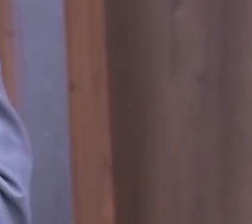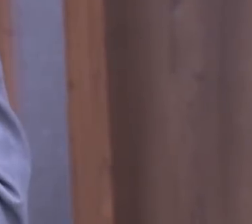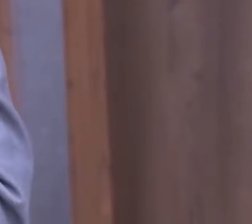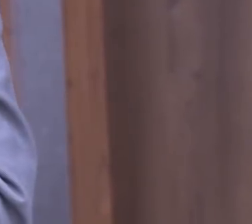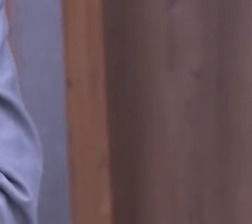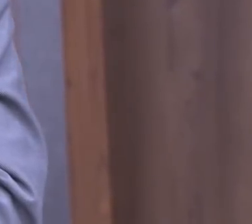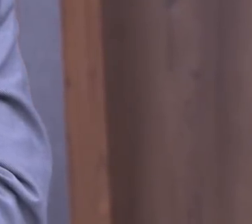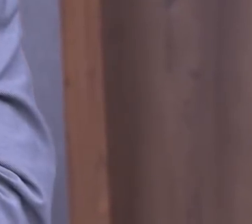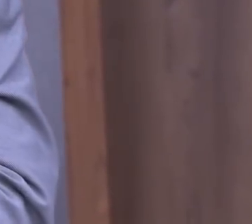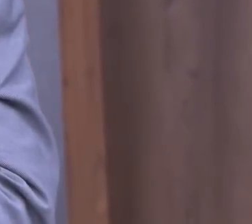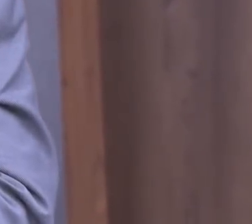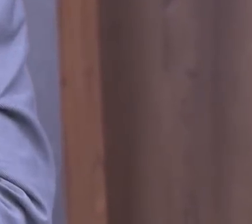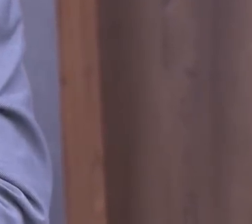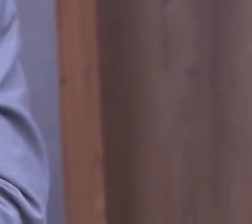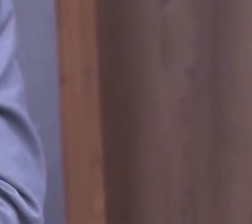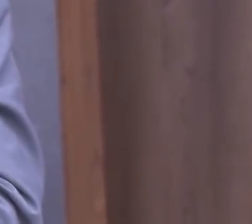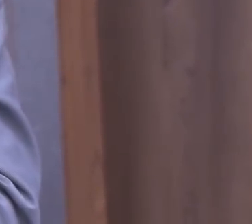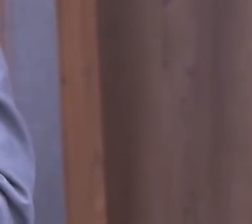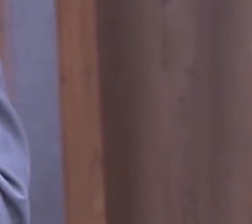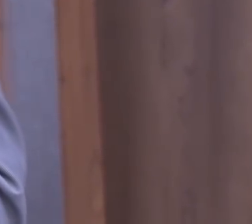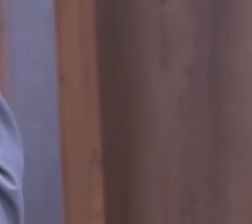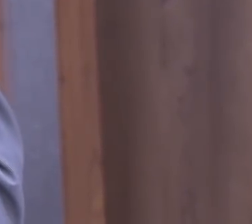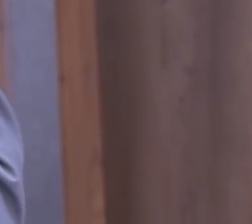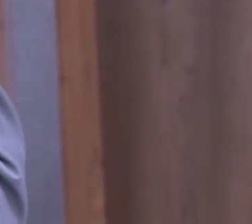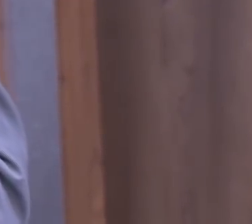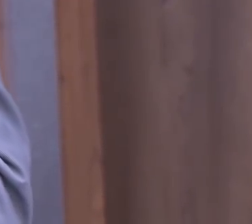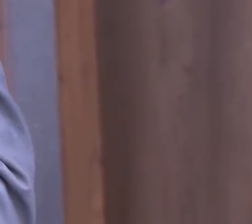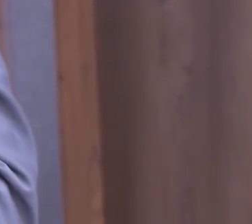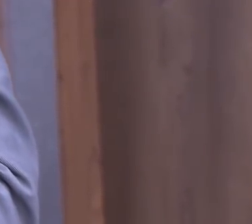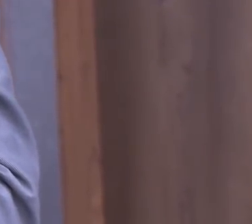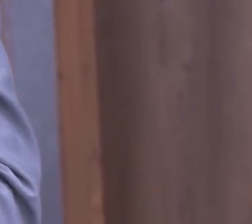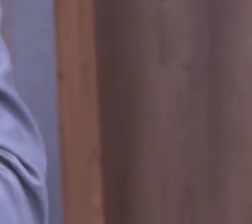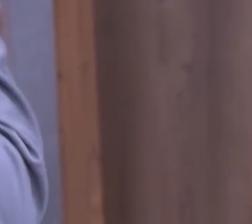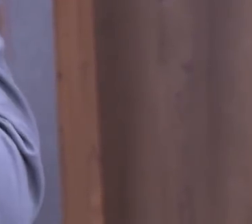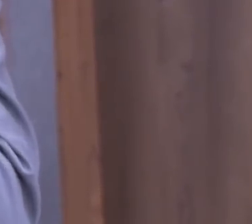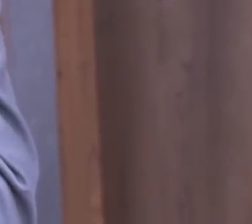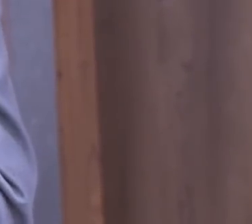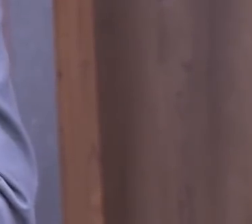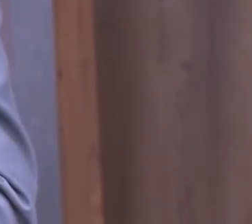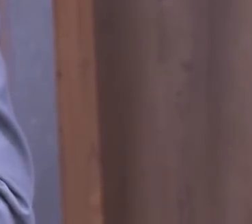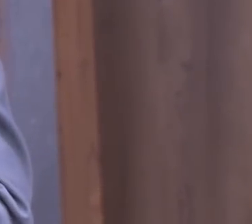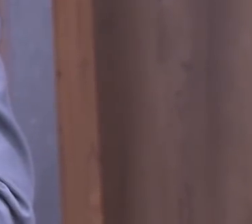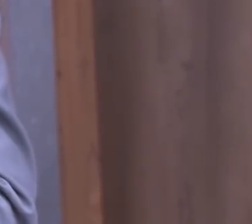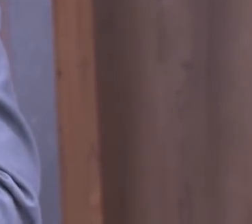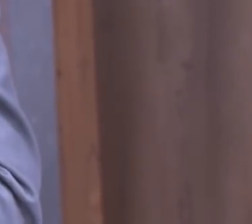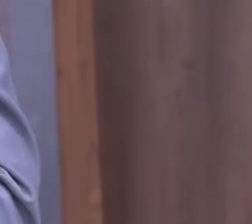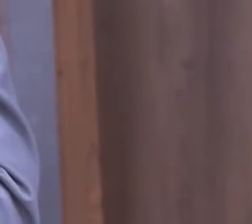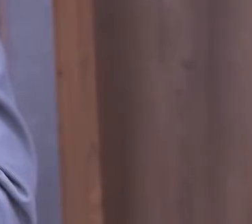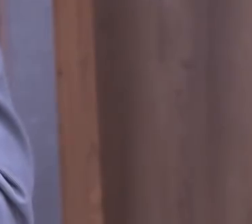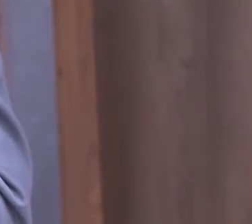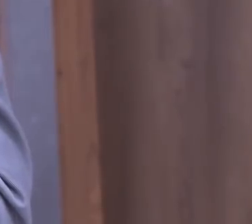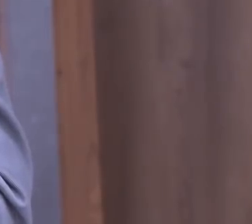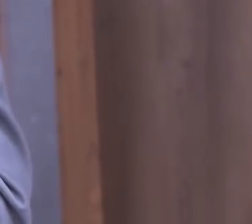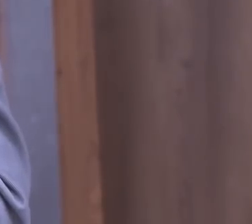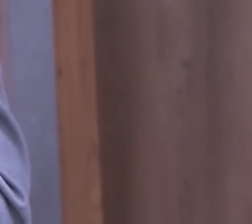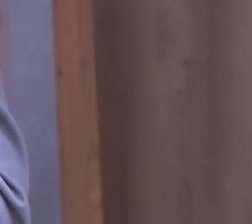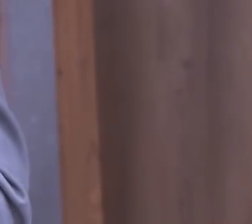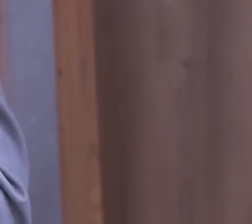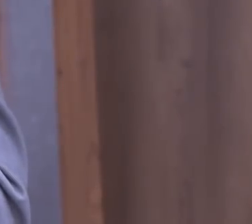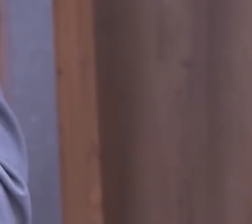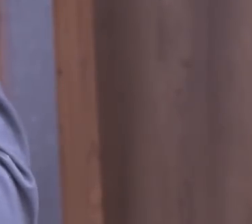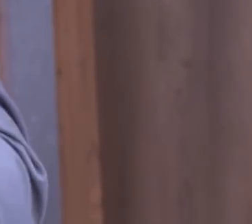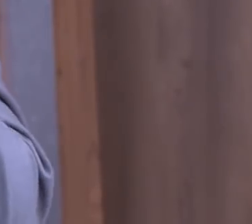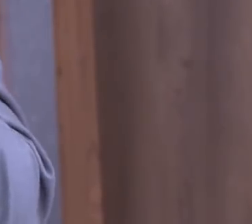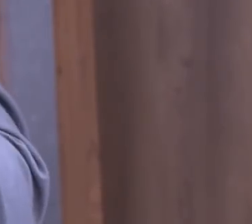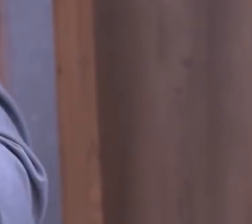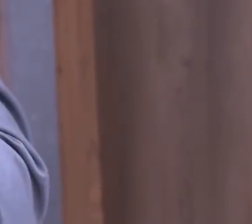Eu saúdo a todos com a paz do Senhor Jesus. Esta é a programação da Igreja Cristã Maranata, programação que começa agora e até às 3 horas